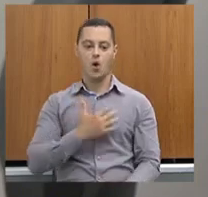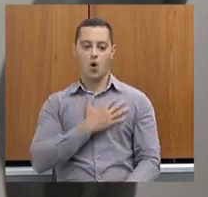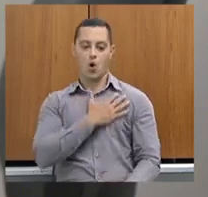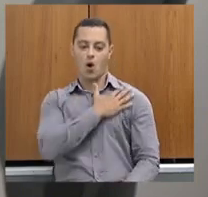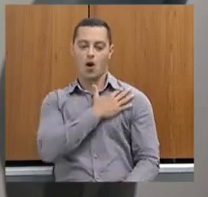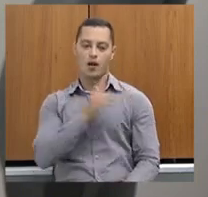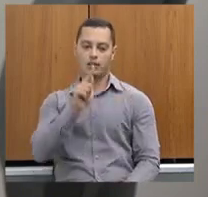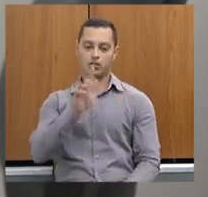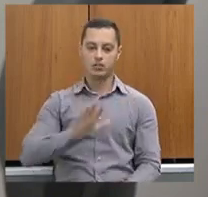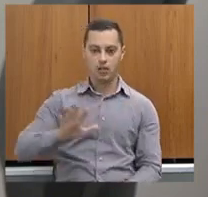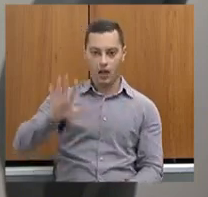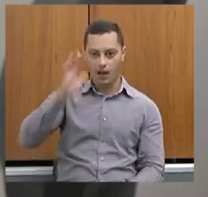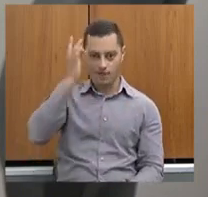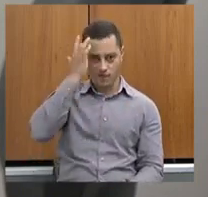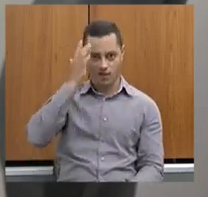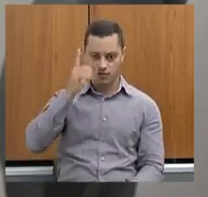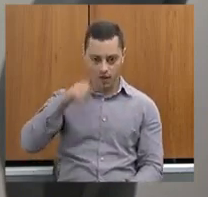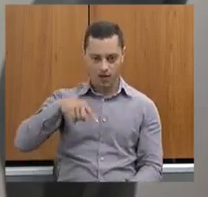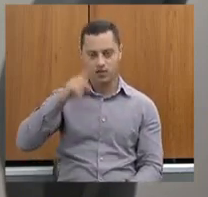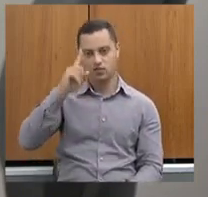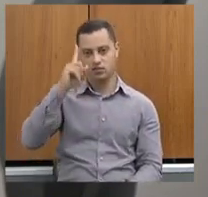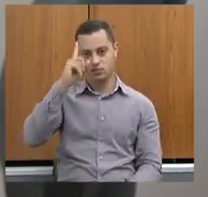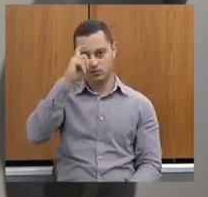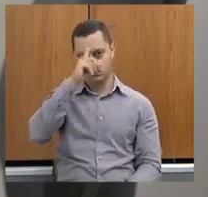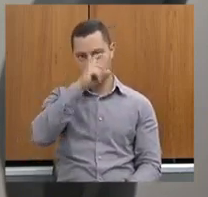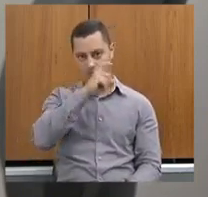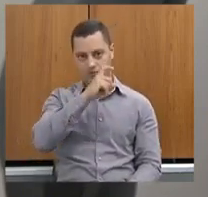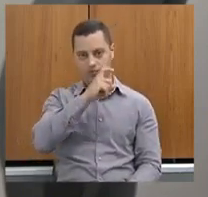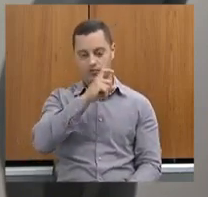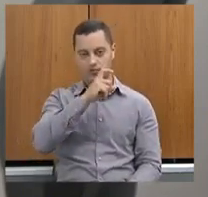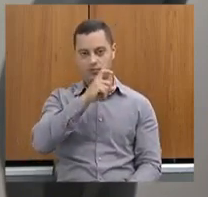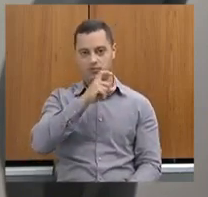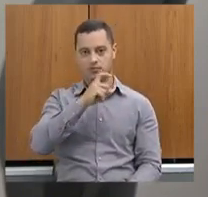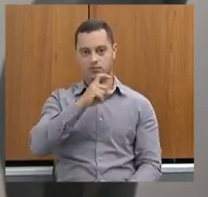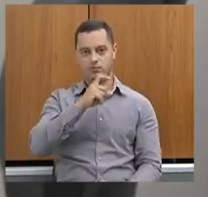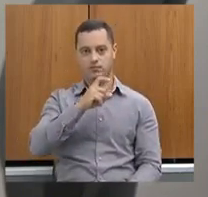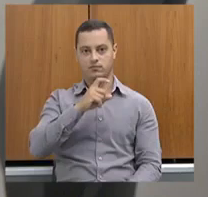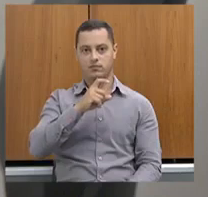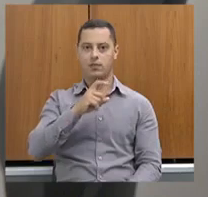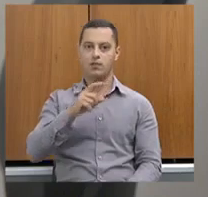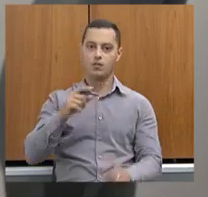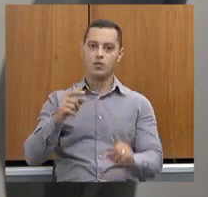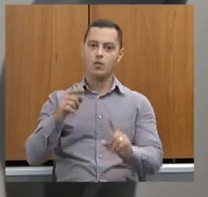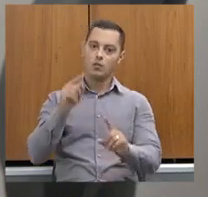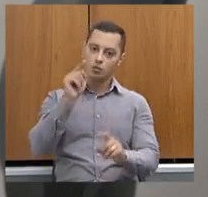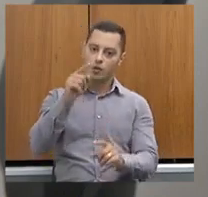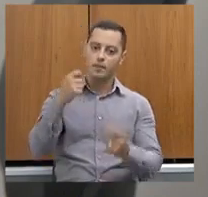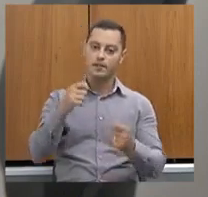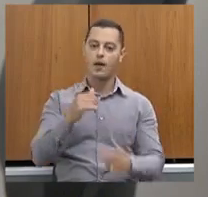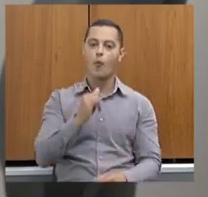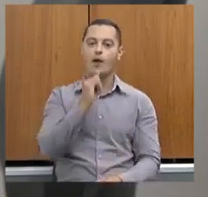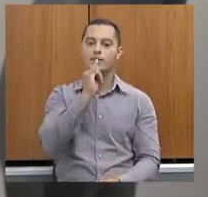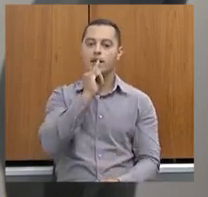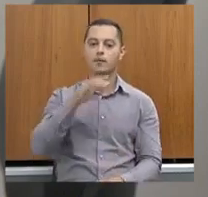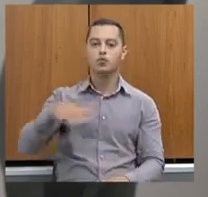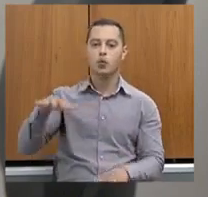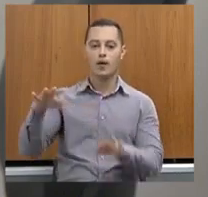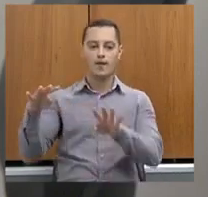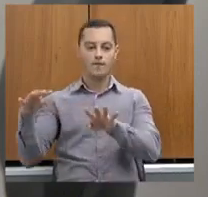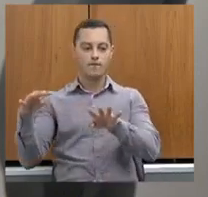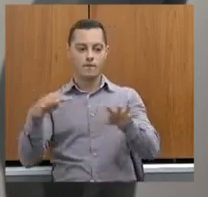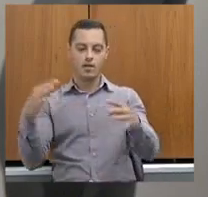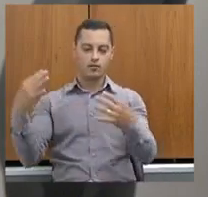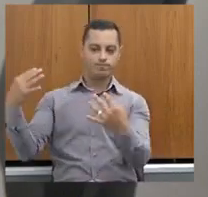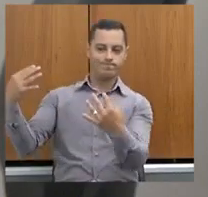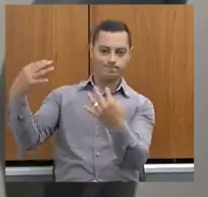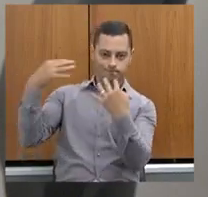é sempre muito difícil você precisa dar exemplo para toda a instituição o senhor tem que dar exemplo para os demais coronéis para o seu